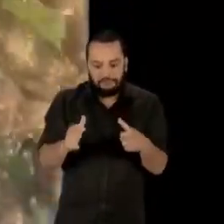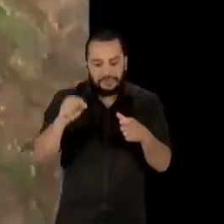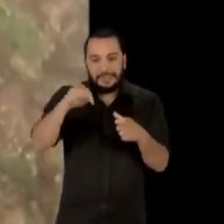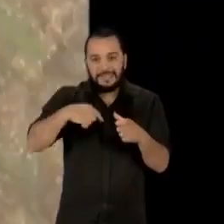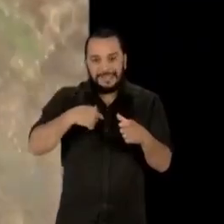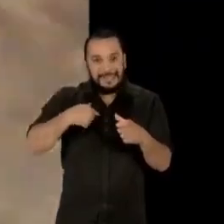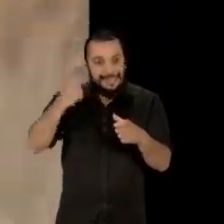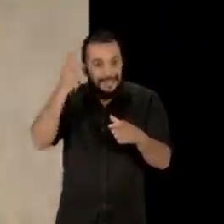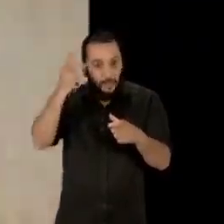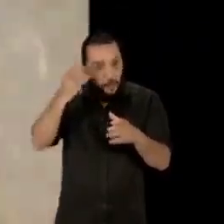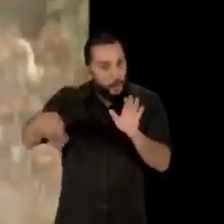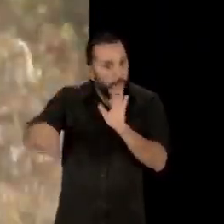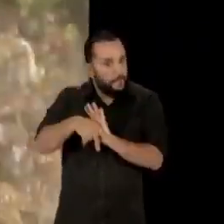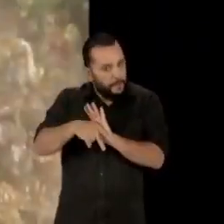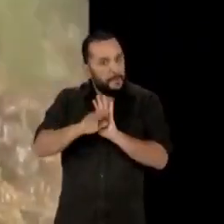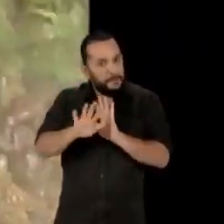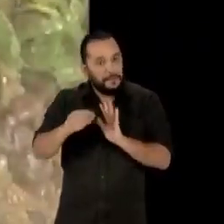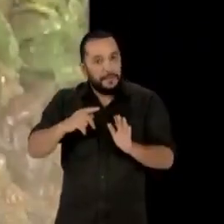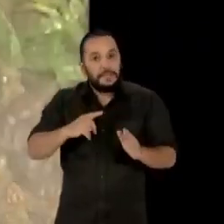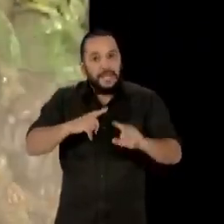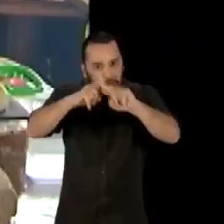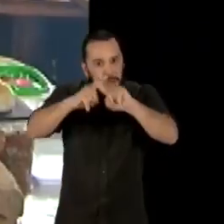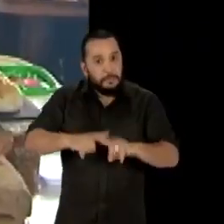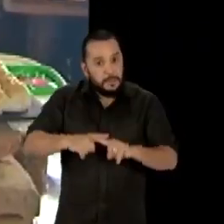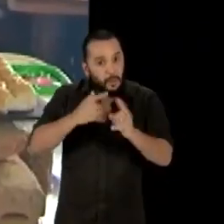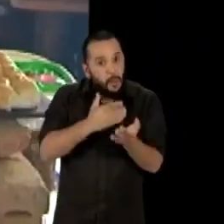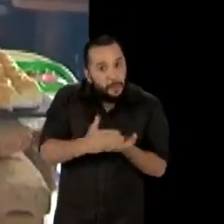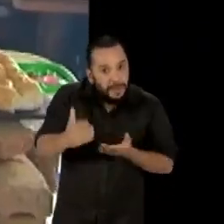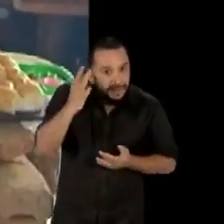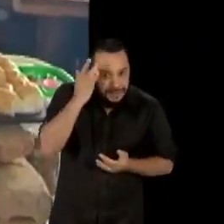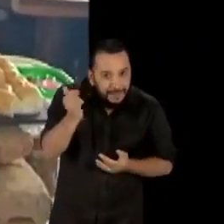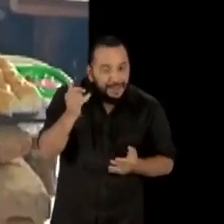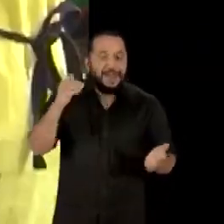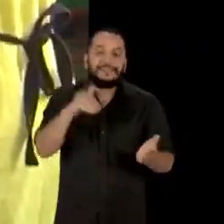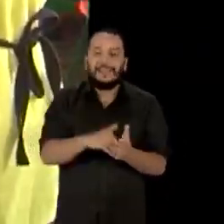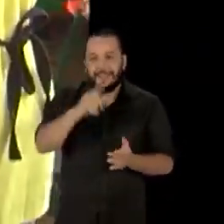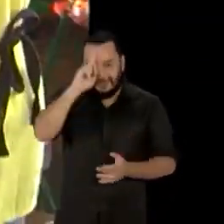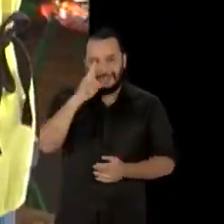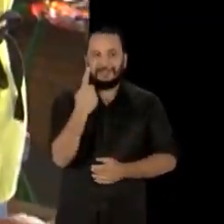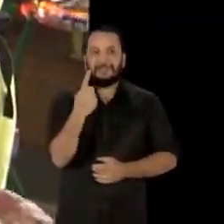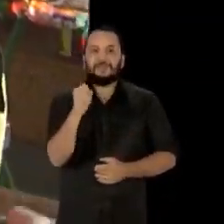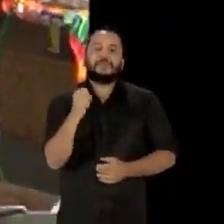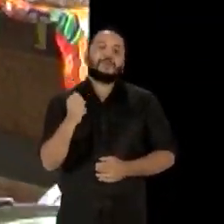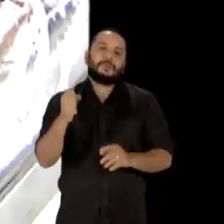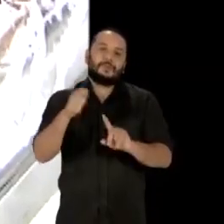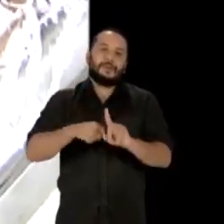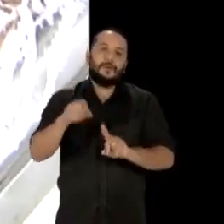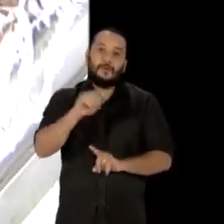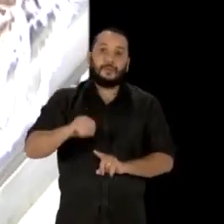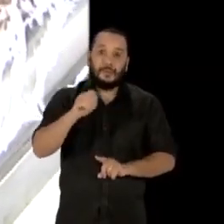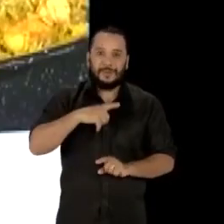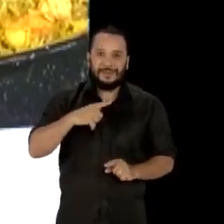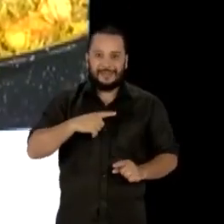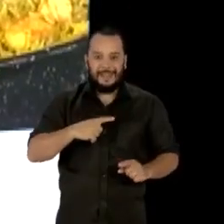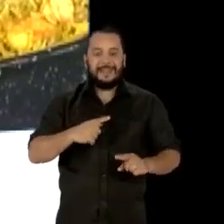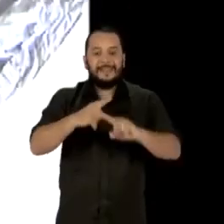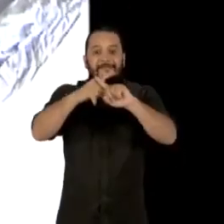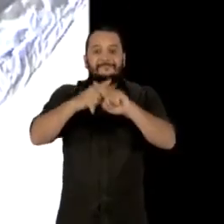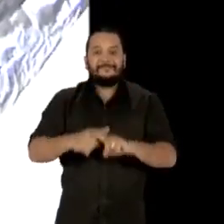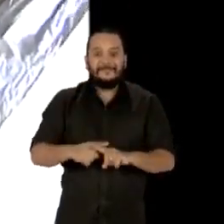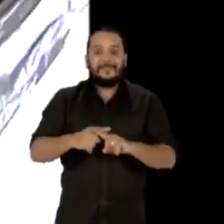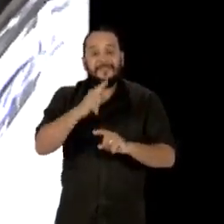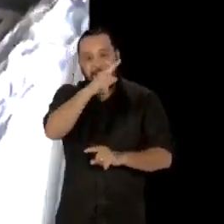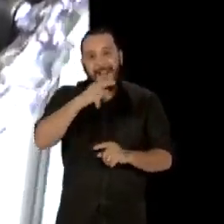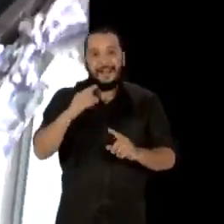estado as etapas regionais começam amanhã e vão até 18 de outubro a grande disputa será aqui no memorial da américa latina